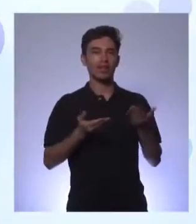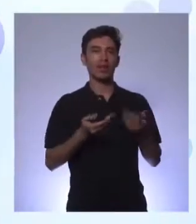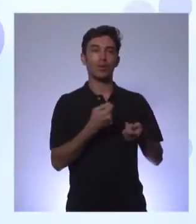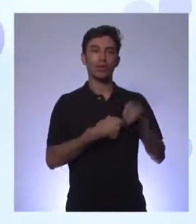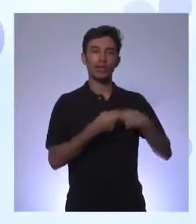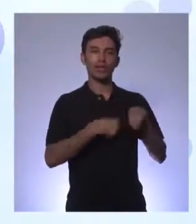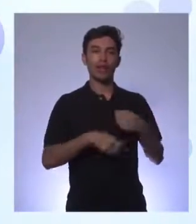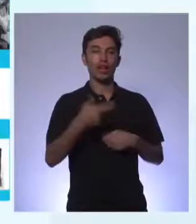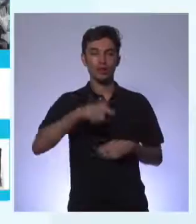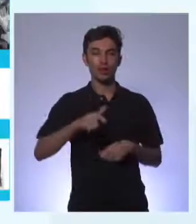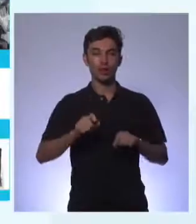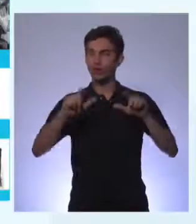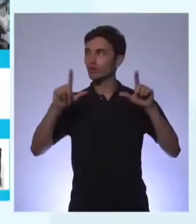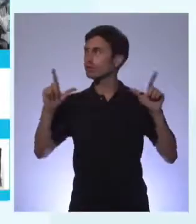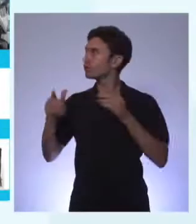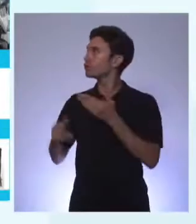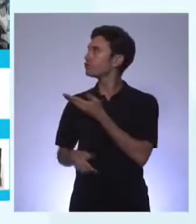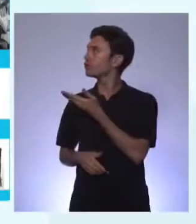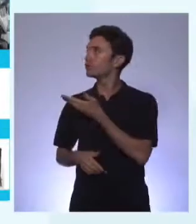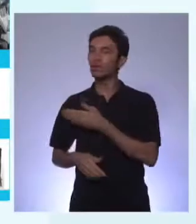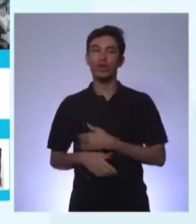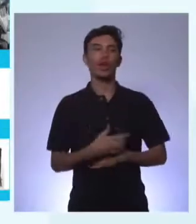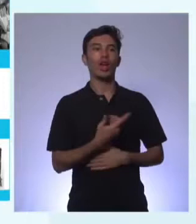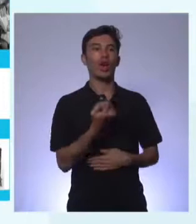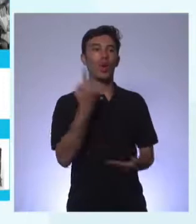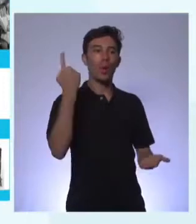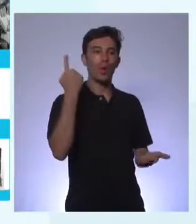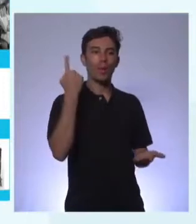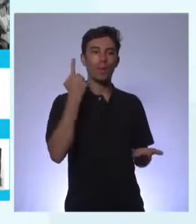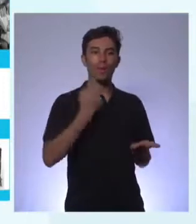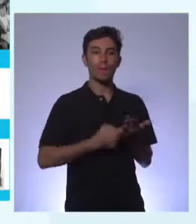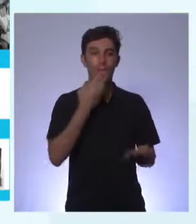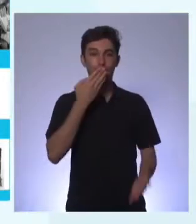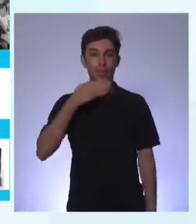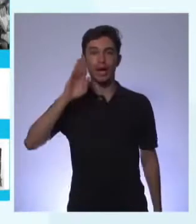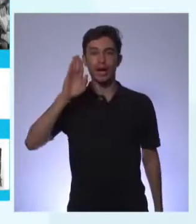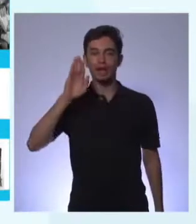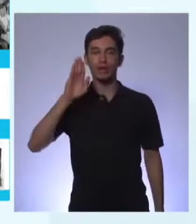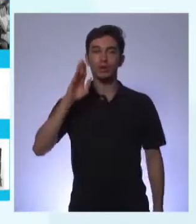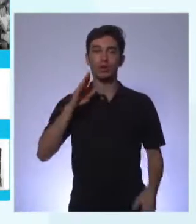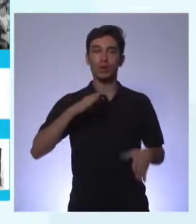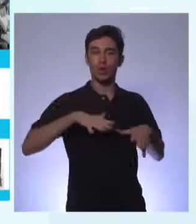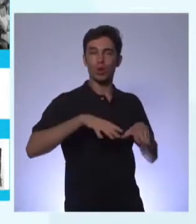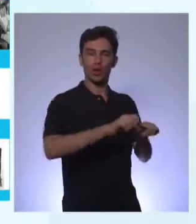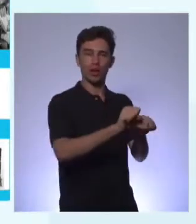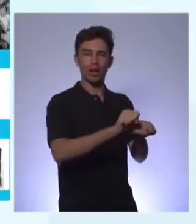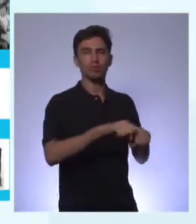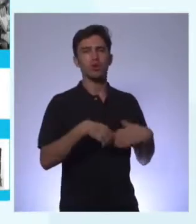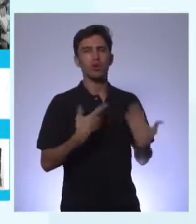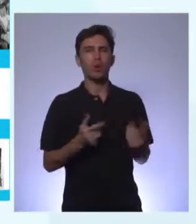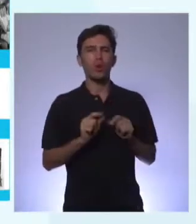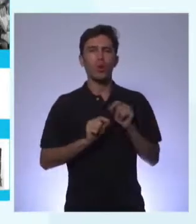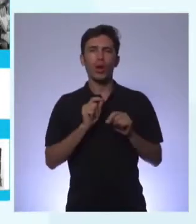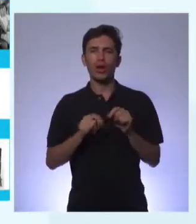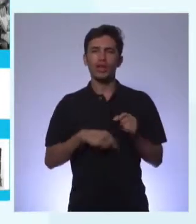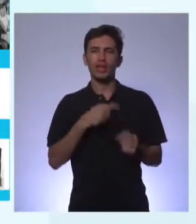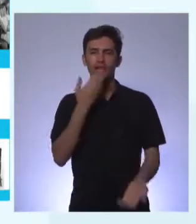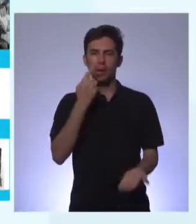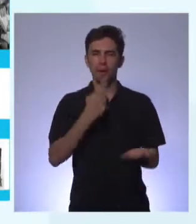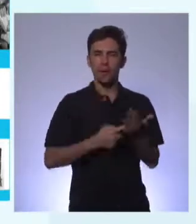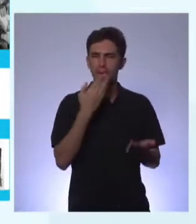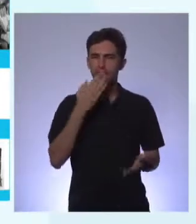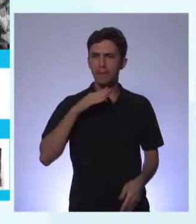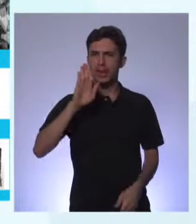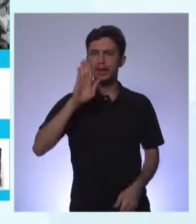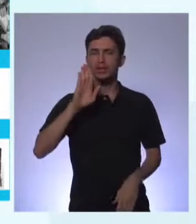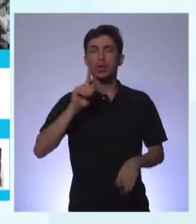vamos voltar lá no nosso infográfico, o pacto colonial. Ou seja, no pacto colonial, o